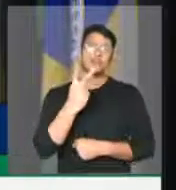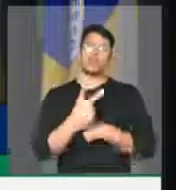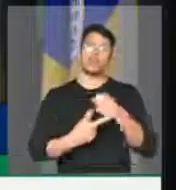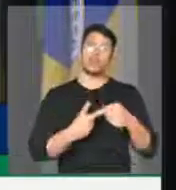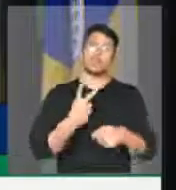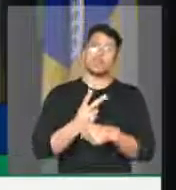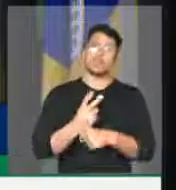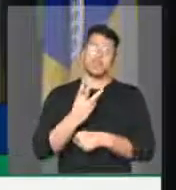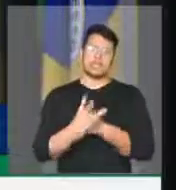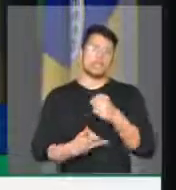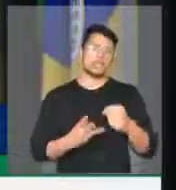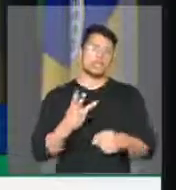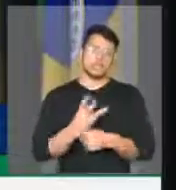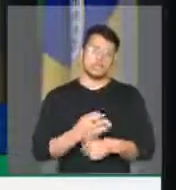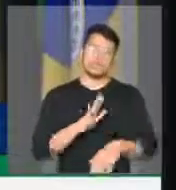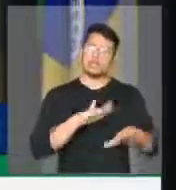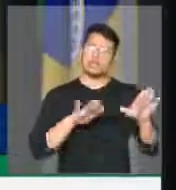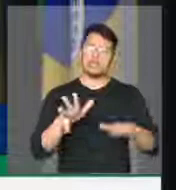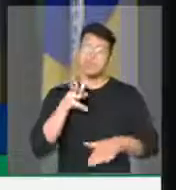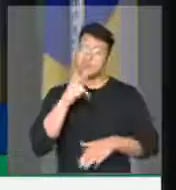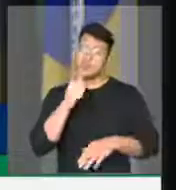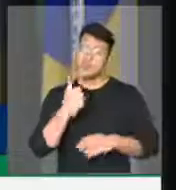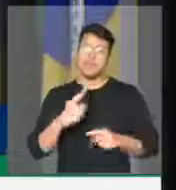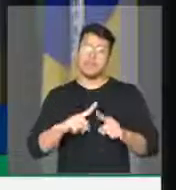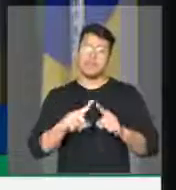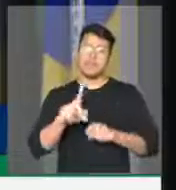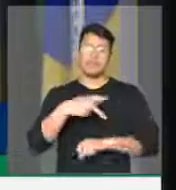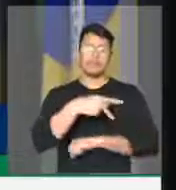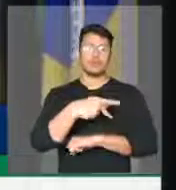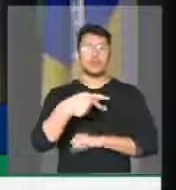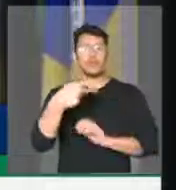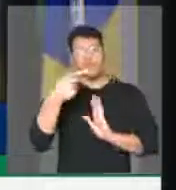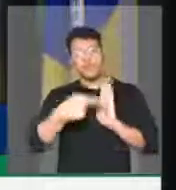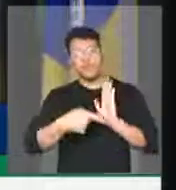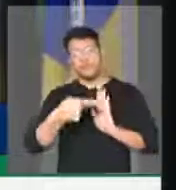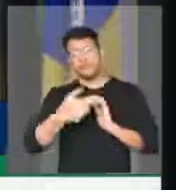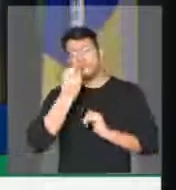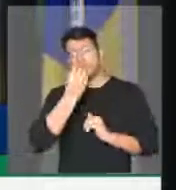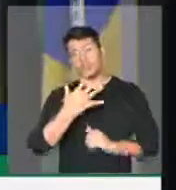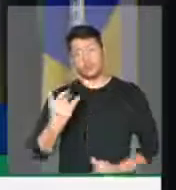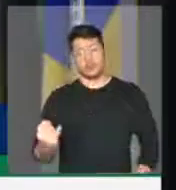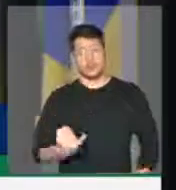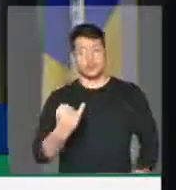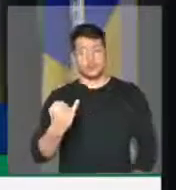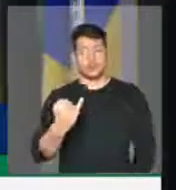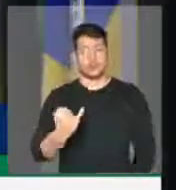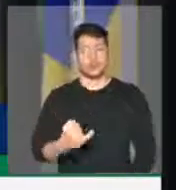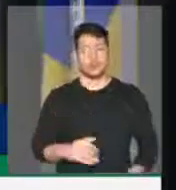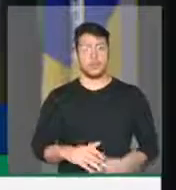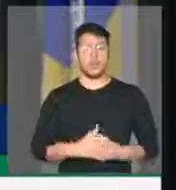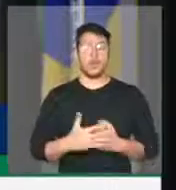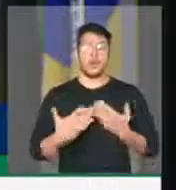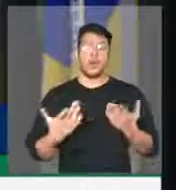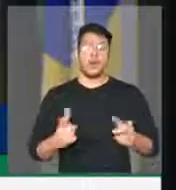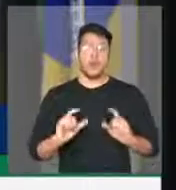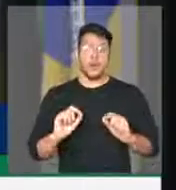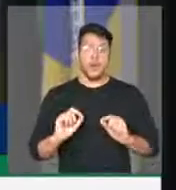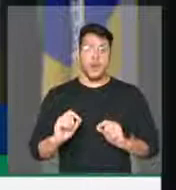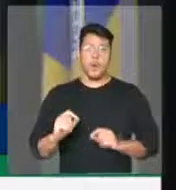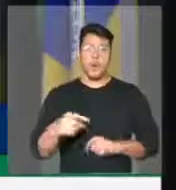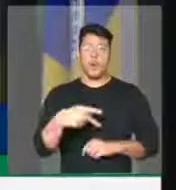seriedade e a importância estratégica do projeto. E diz muito bem ao senhor presidente, o almirante Edésio Lima